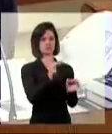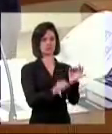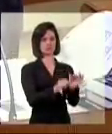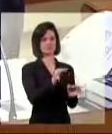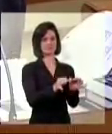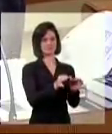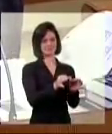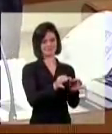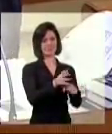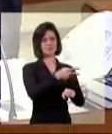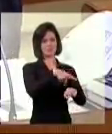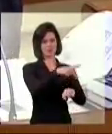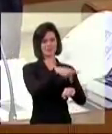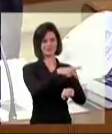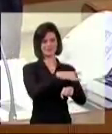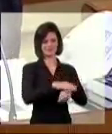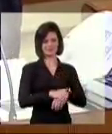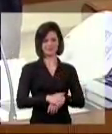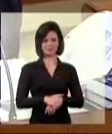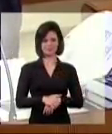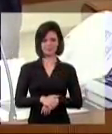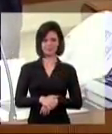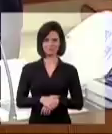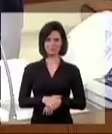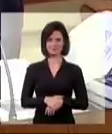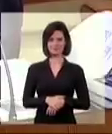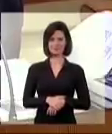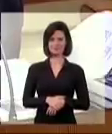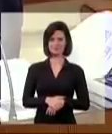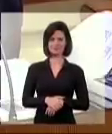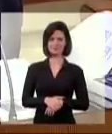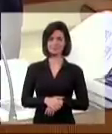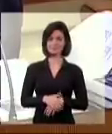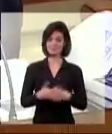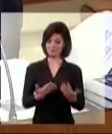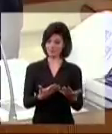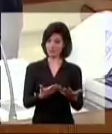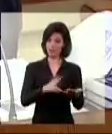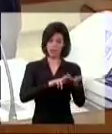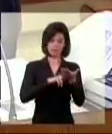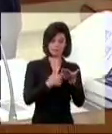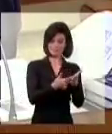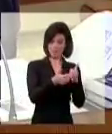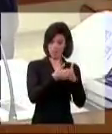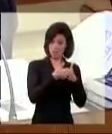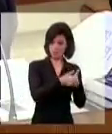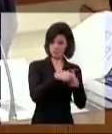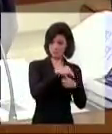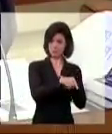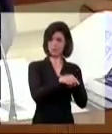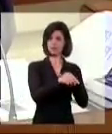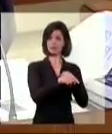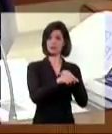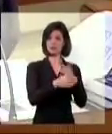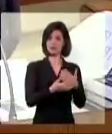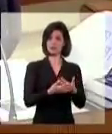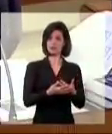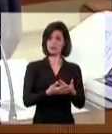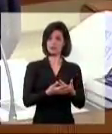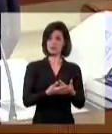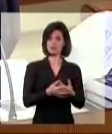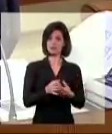Então, levadas às últimas consequências, essa regra e essa interpretação literal, ela só tem